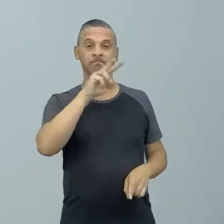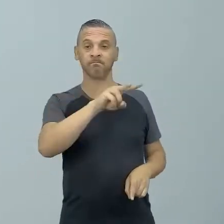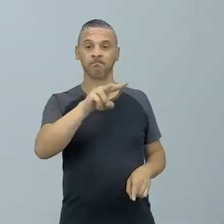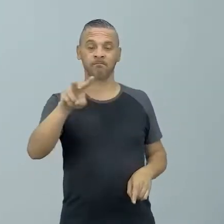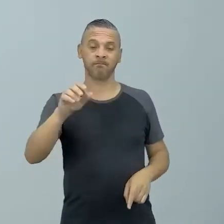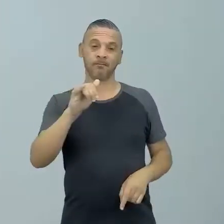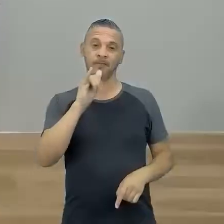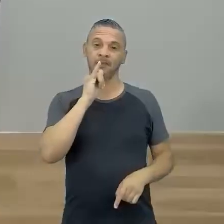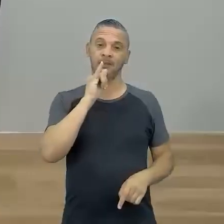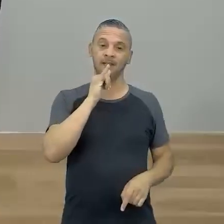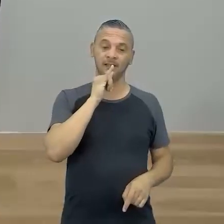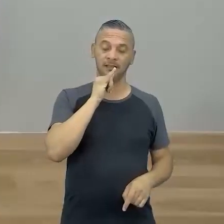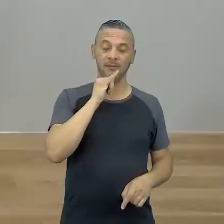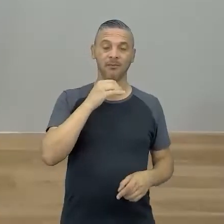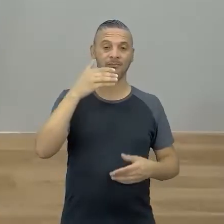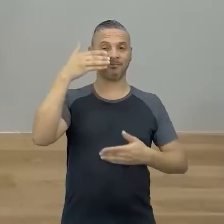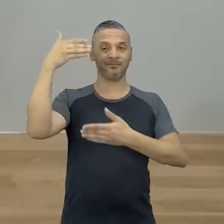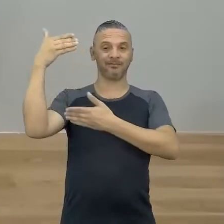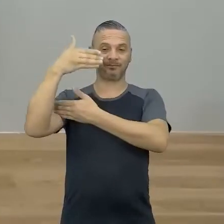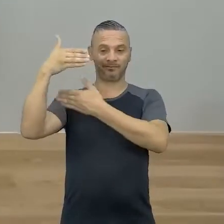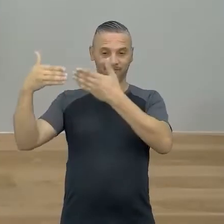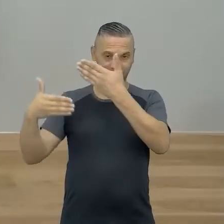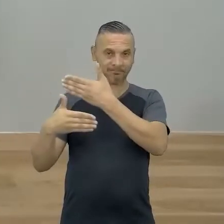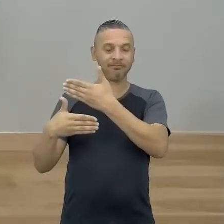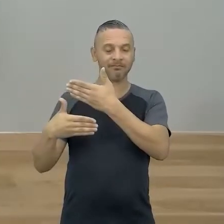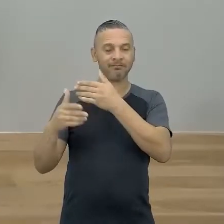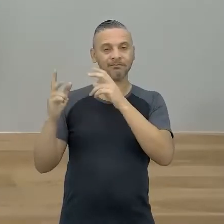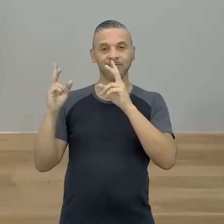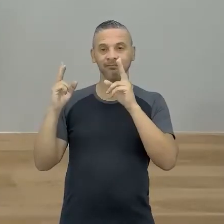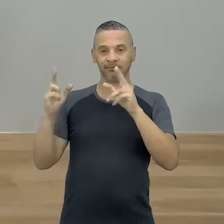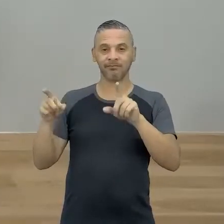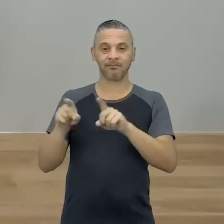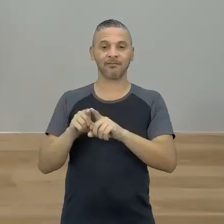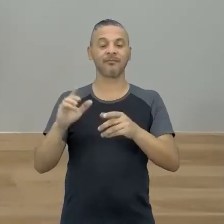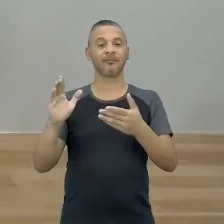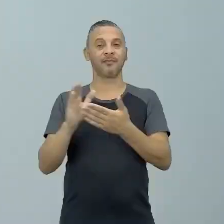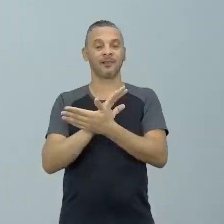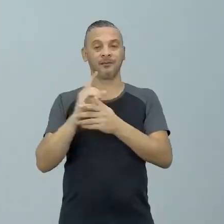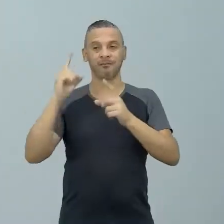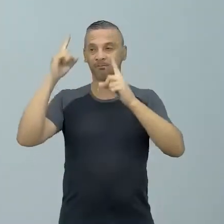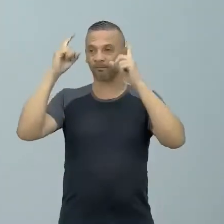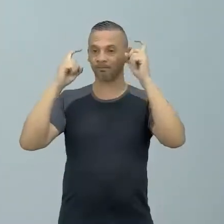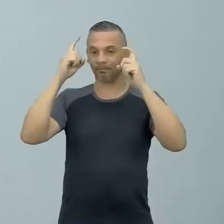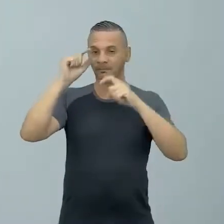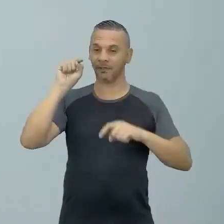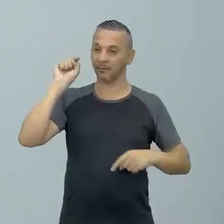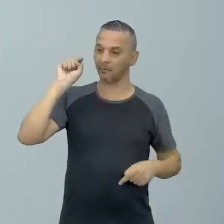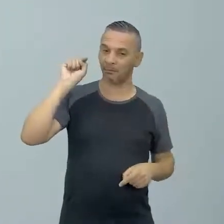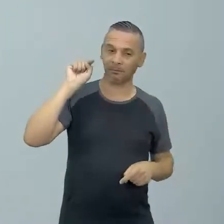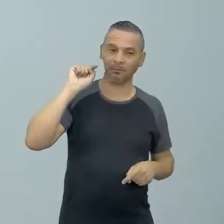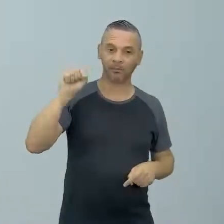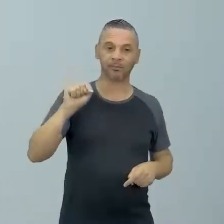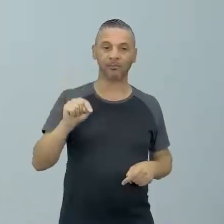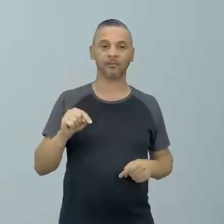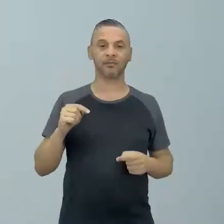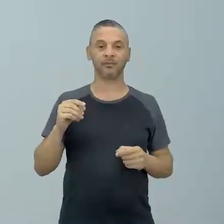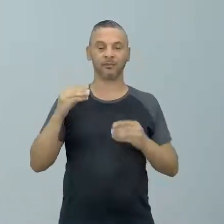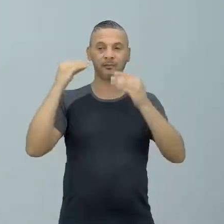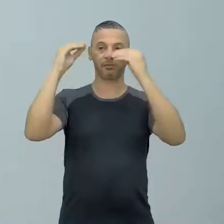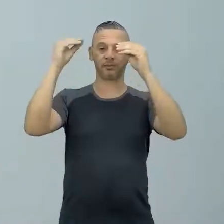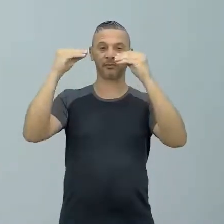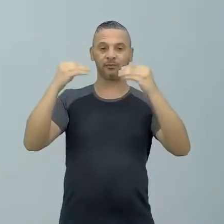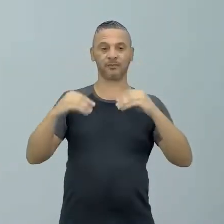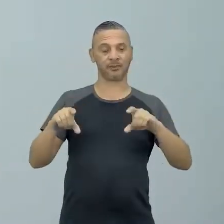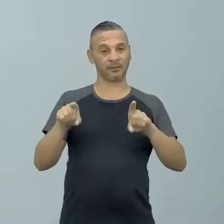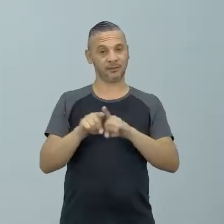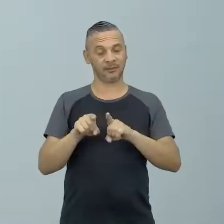exemplo, o próprio PowerPoint, né? Se for para pensar, algumas animações, é só você clicar, com 2 cliques você coloca a maior parte